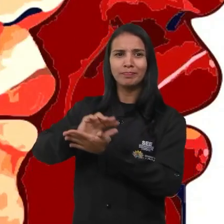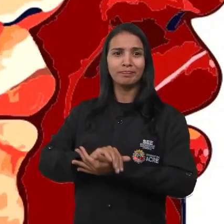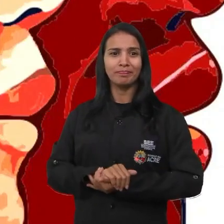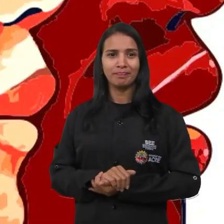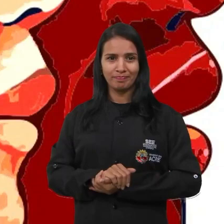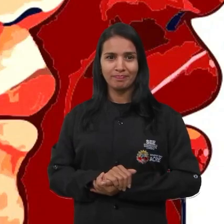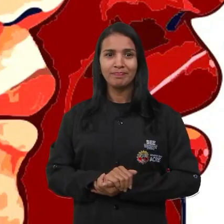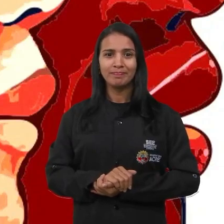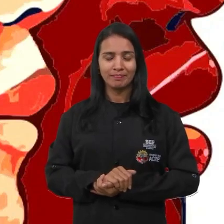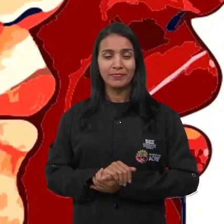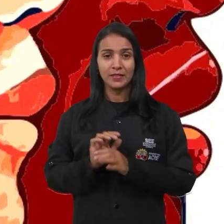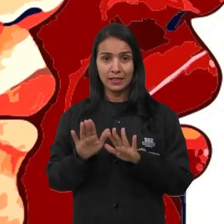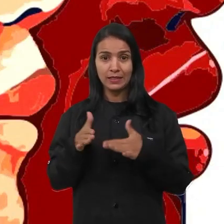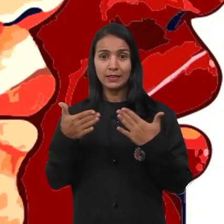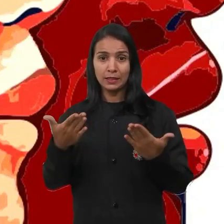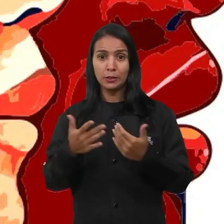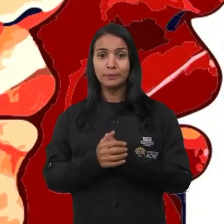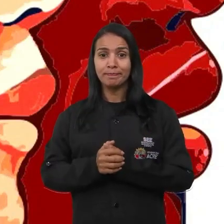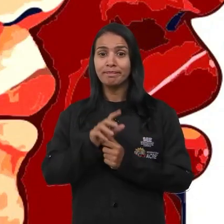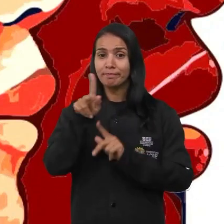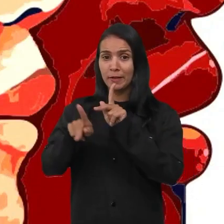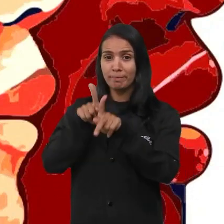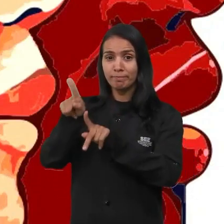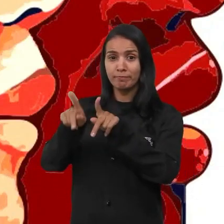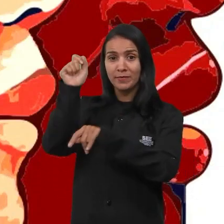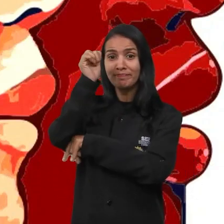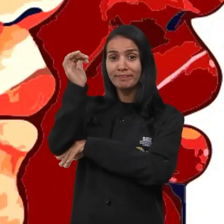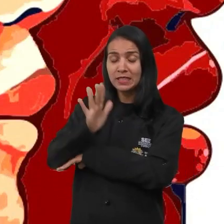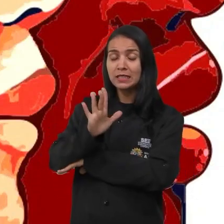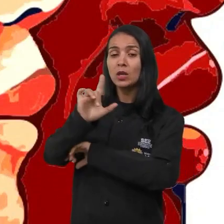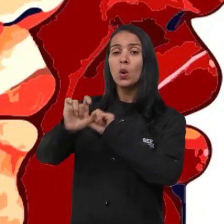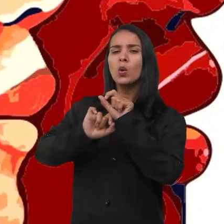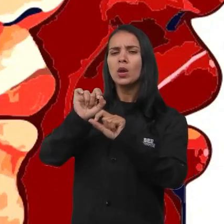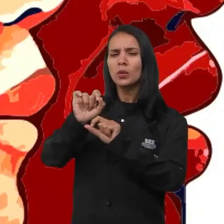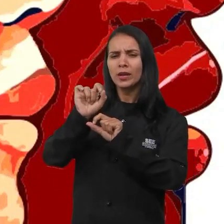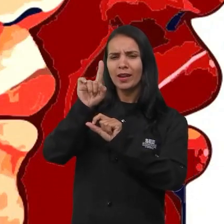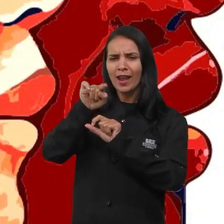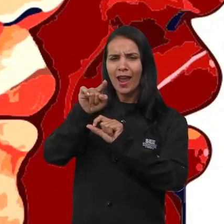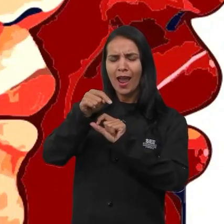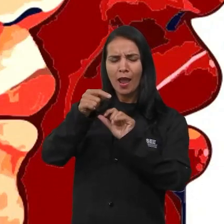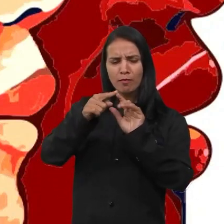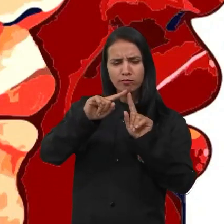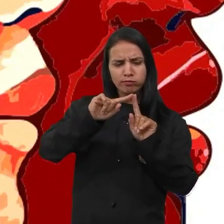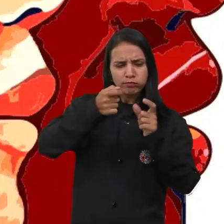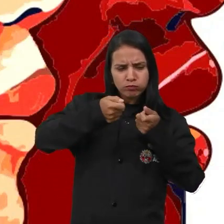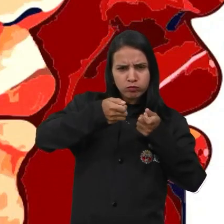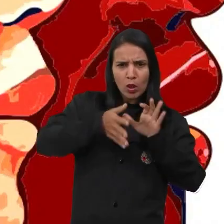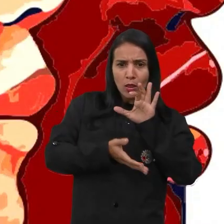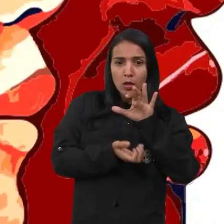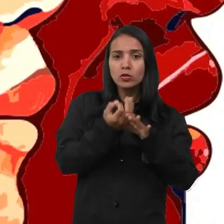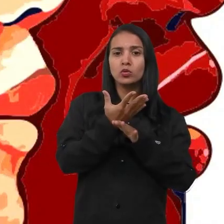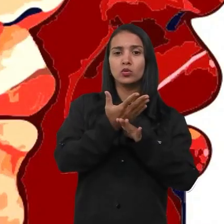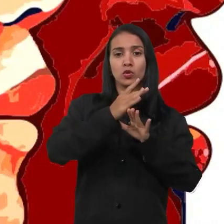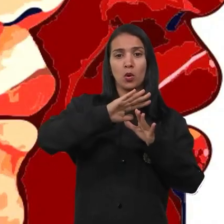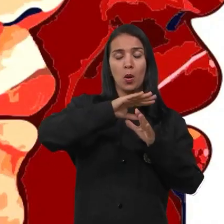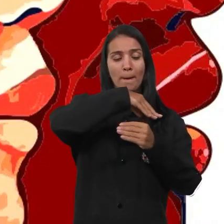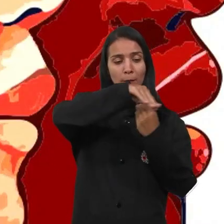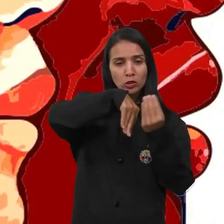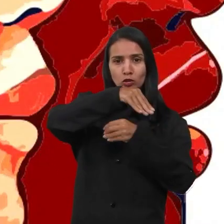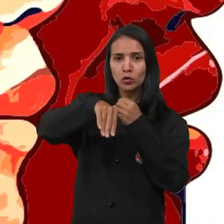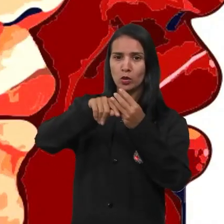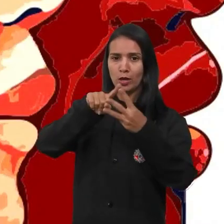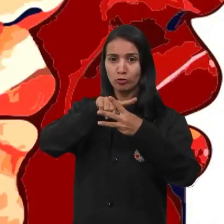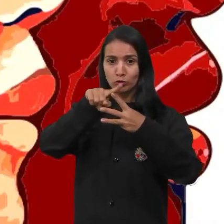pessoal, a população brasileira é fruto da miscigenação entre três grandes matrizes